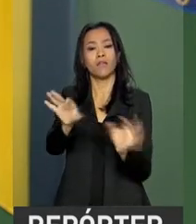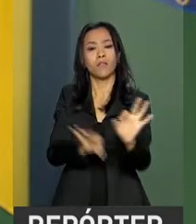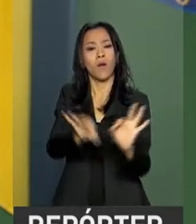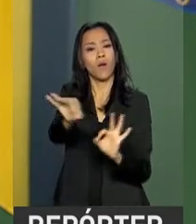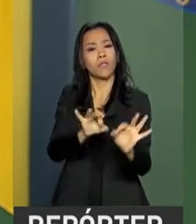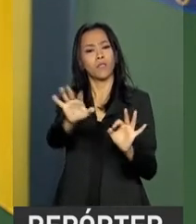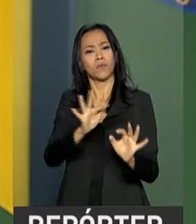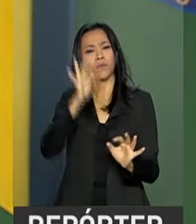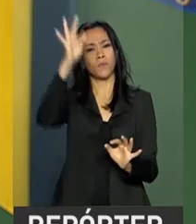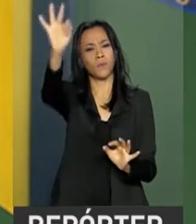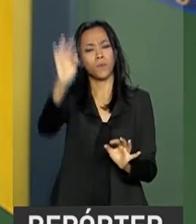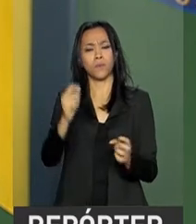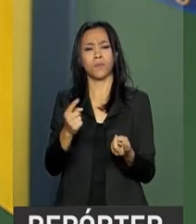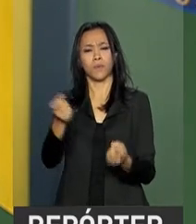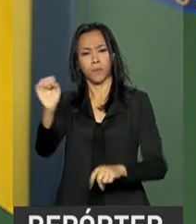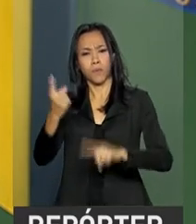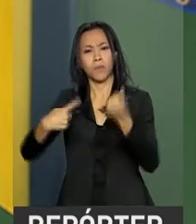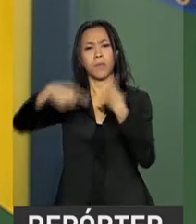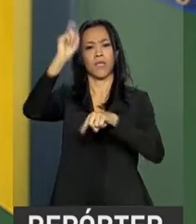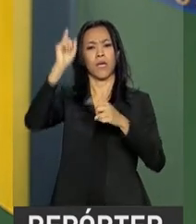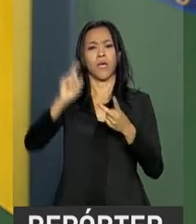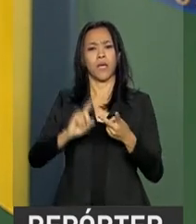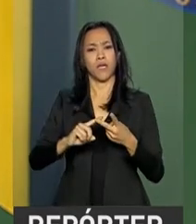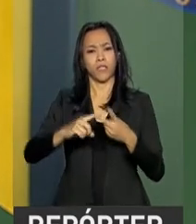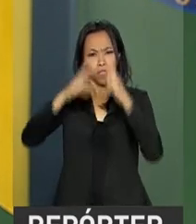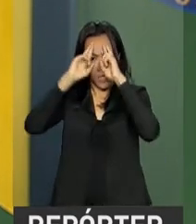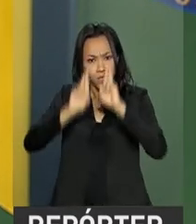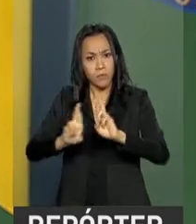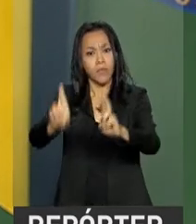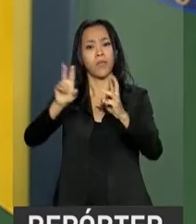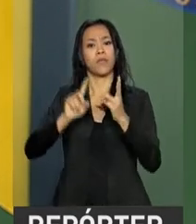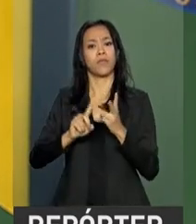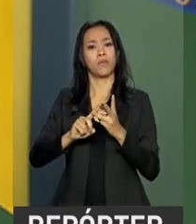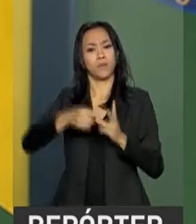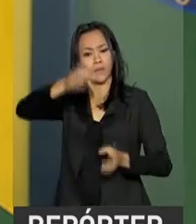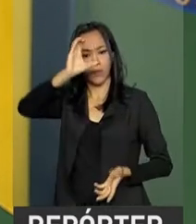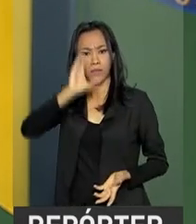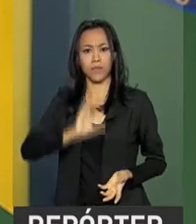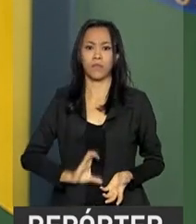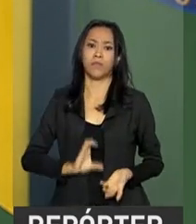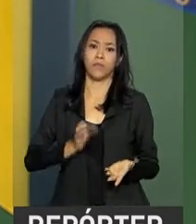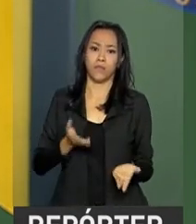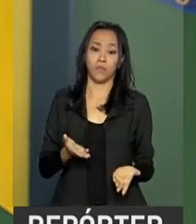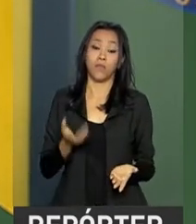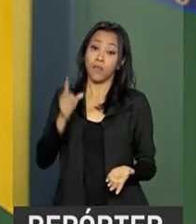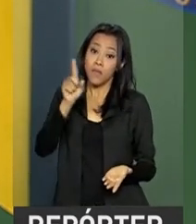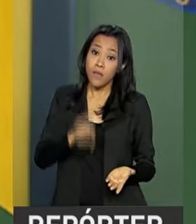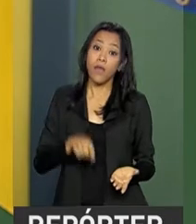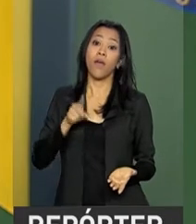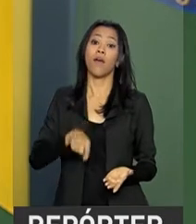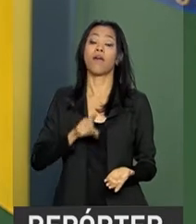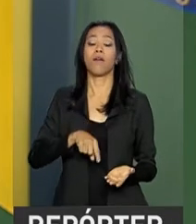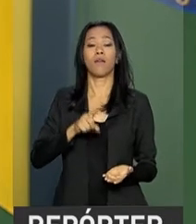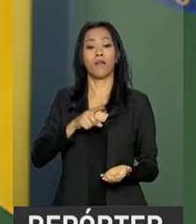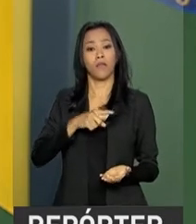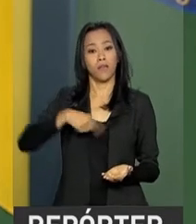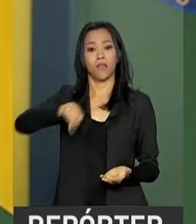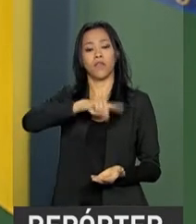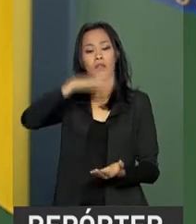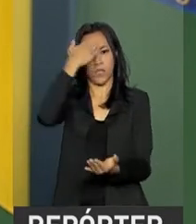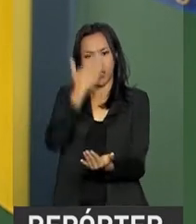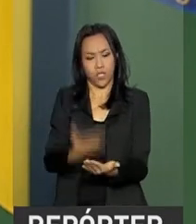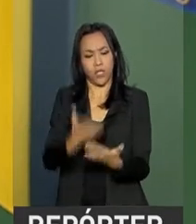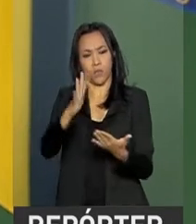prosperidade de mais dignidade e mais cidadania ea e essa é a crença da possibilidade desse futuro